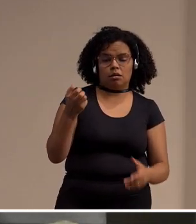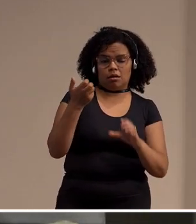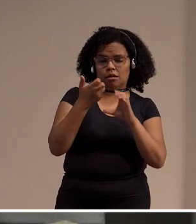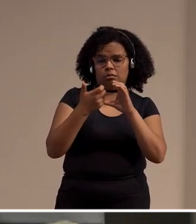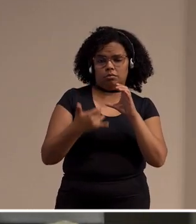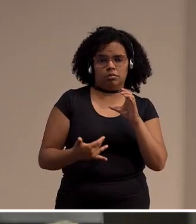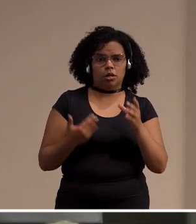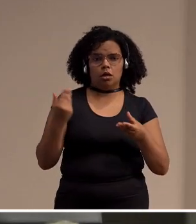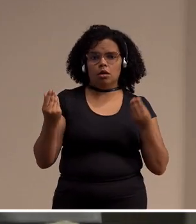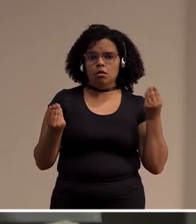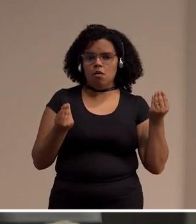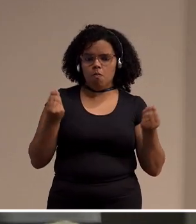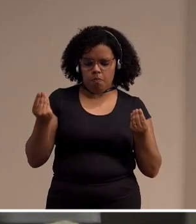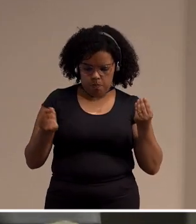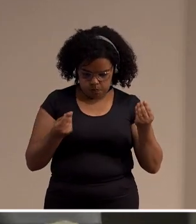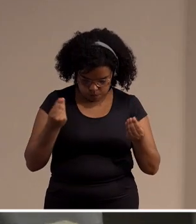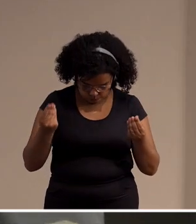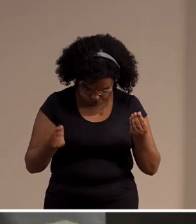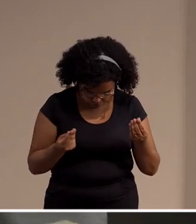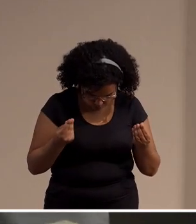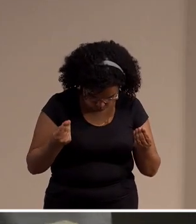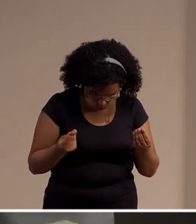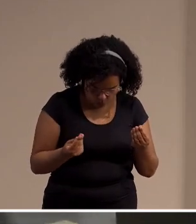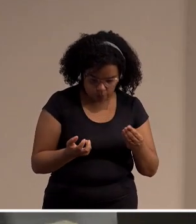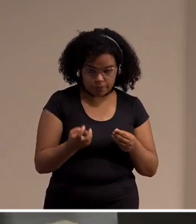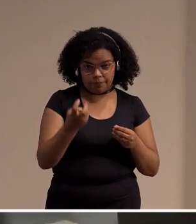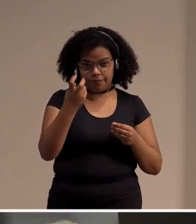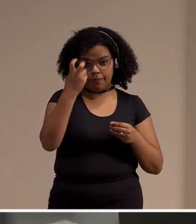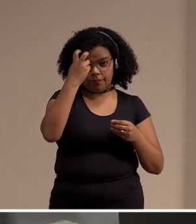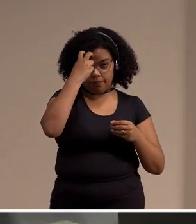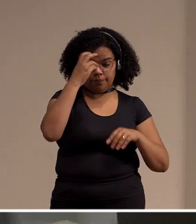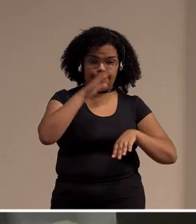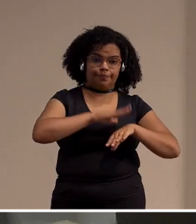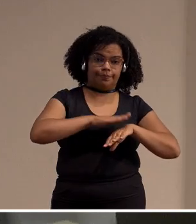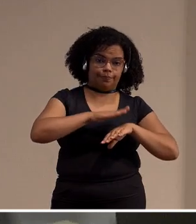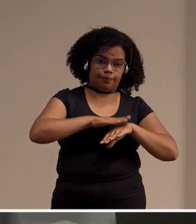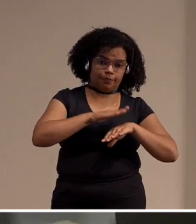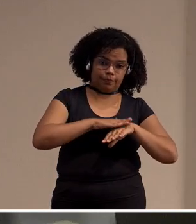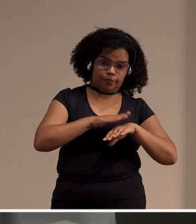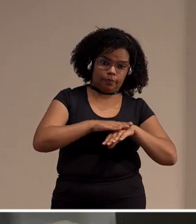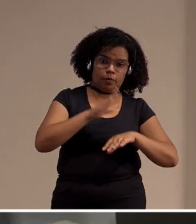da maneira como a cultura brasileira se constrói,